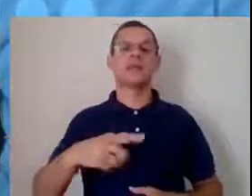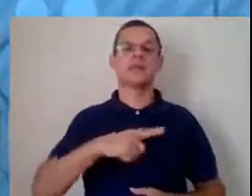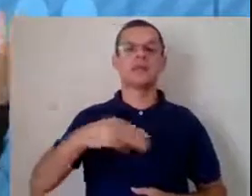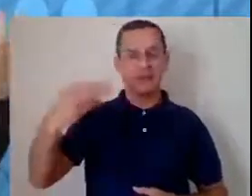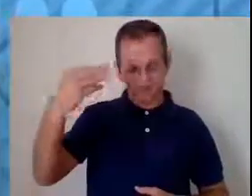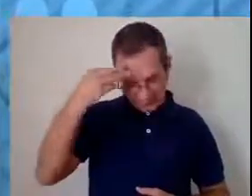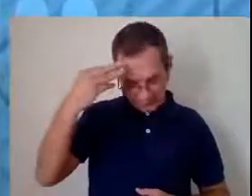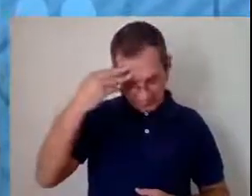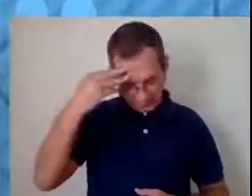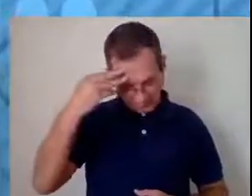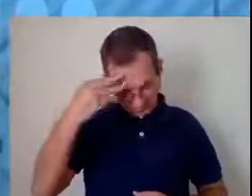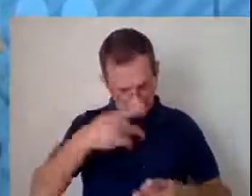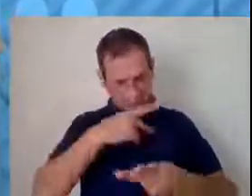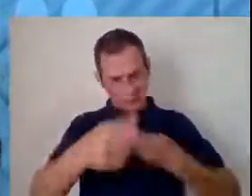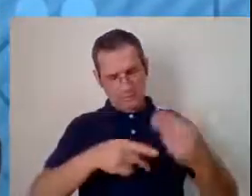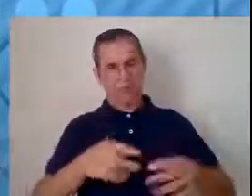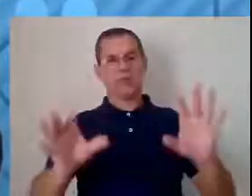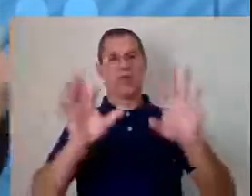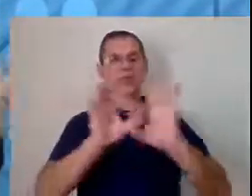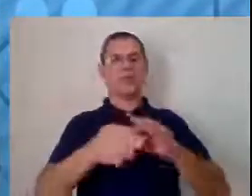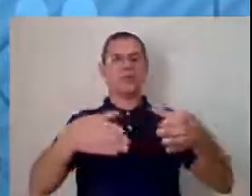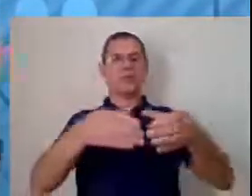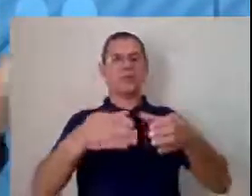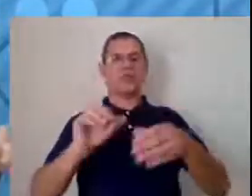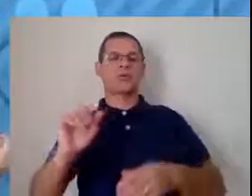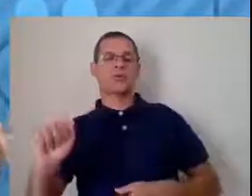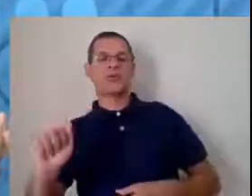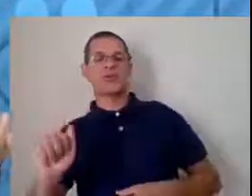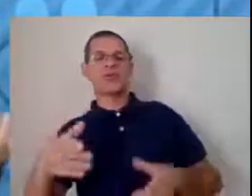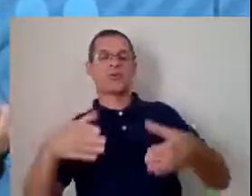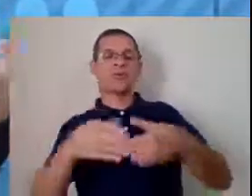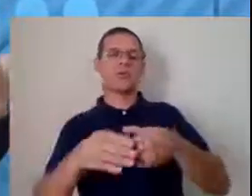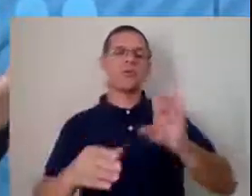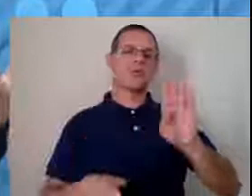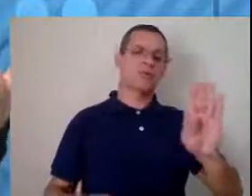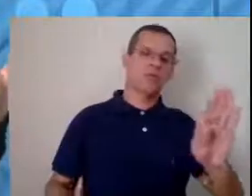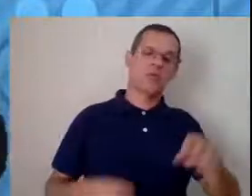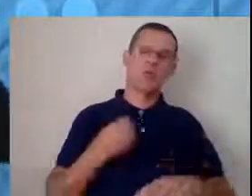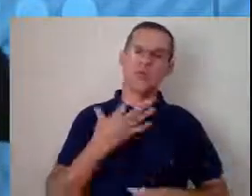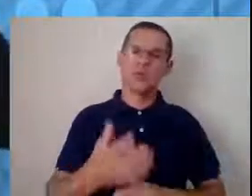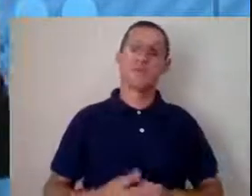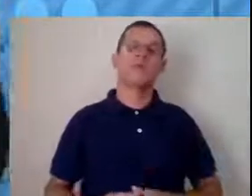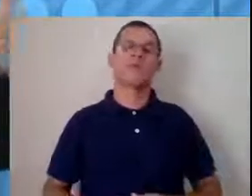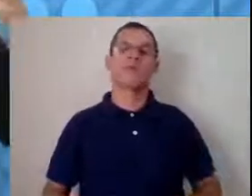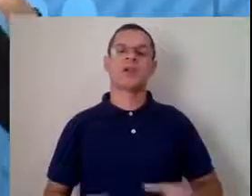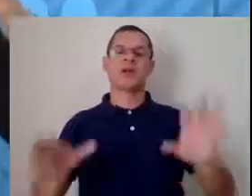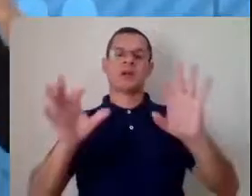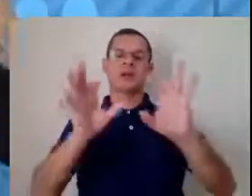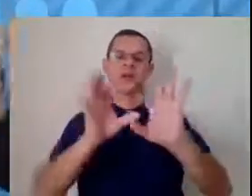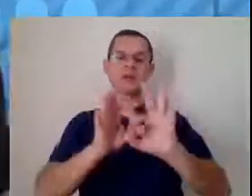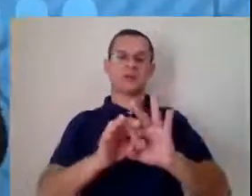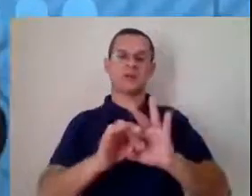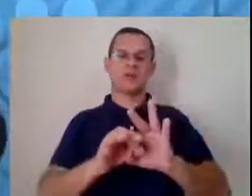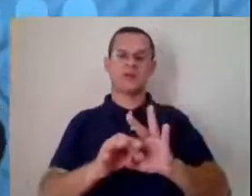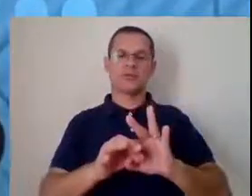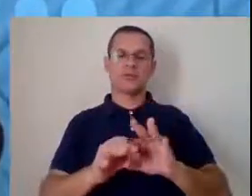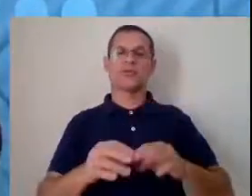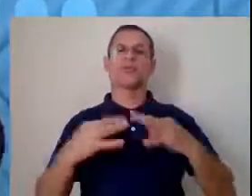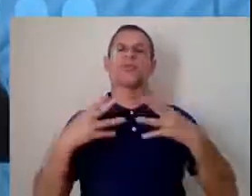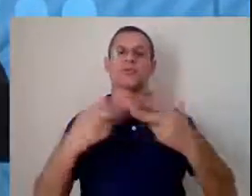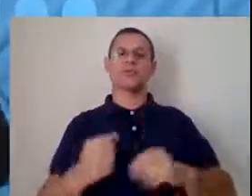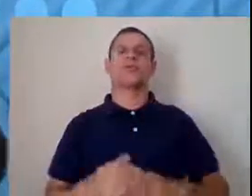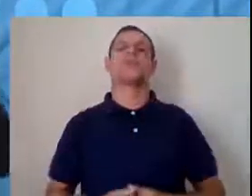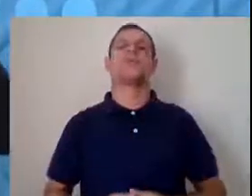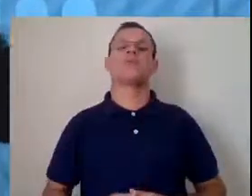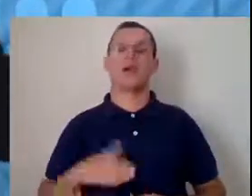a princípio? Você fala assim, união do conjunto A e B. Bem, união, eu estou unindo